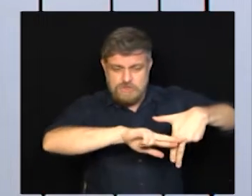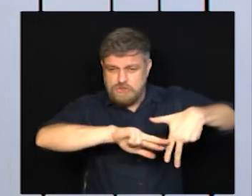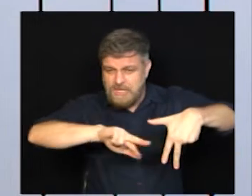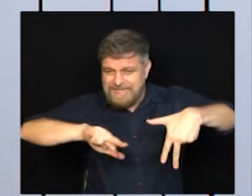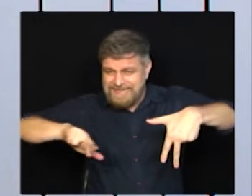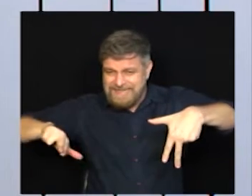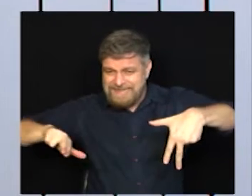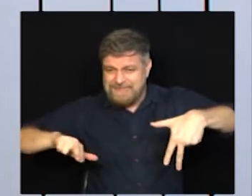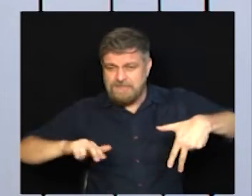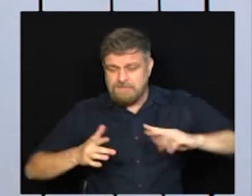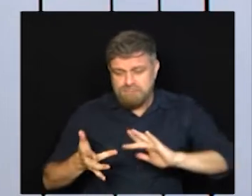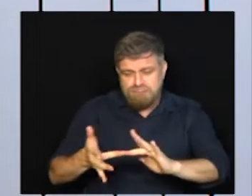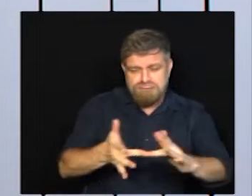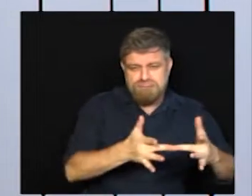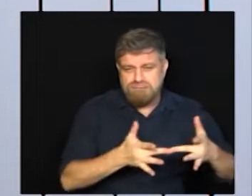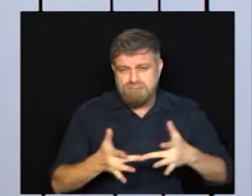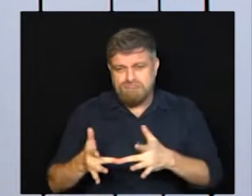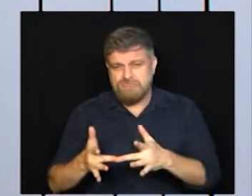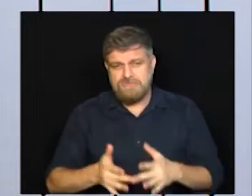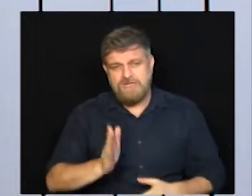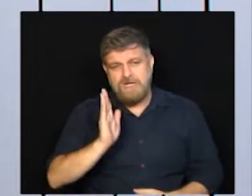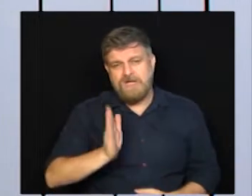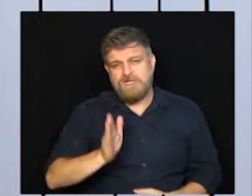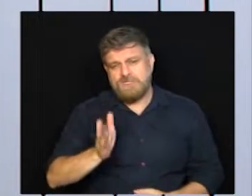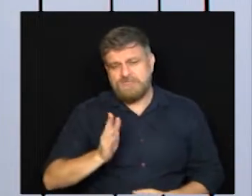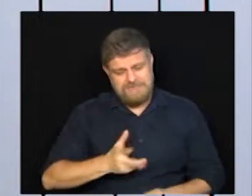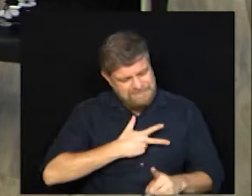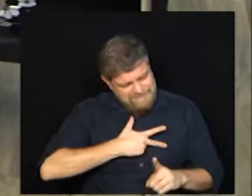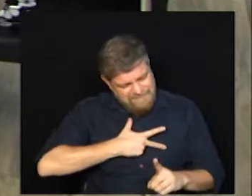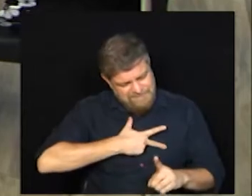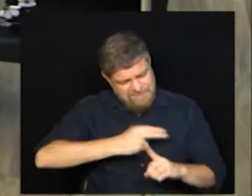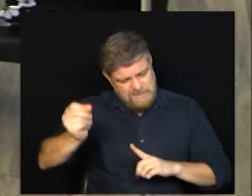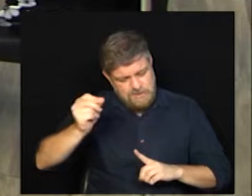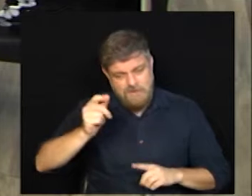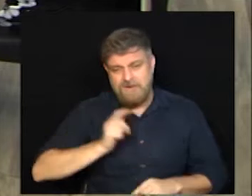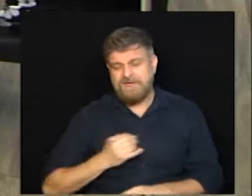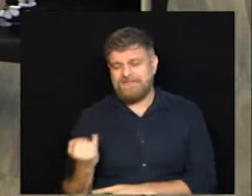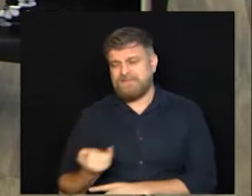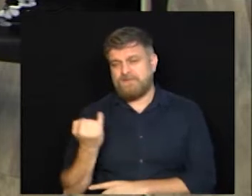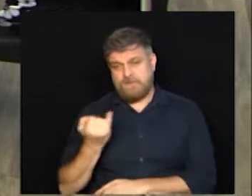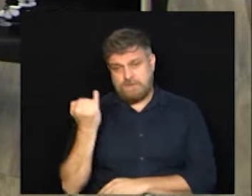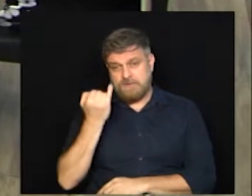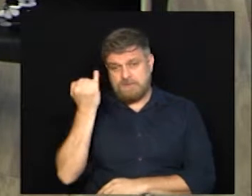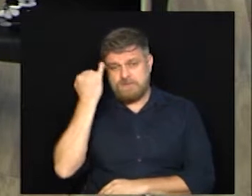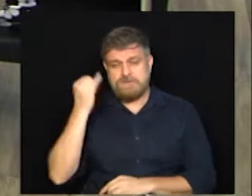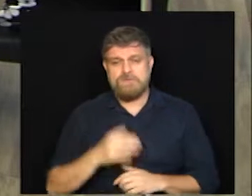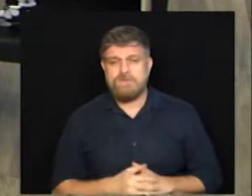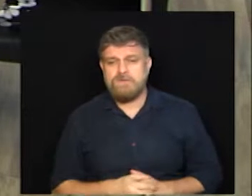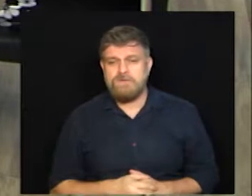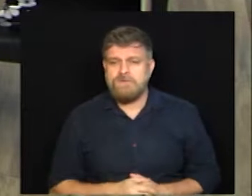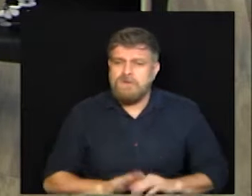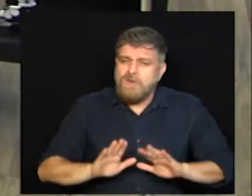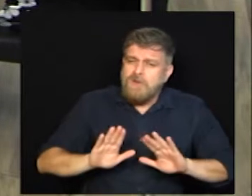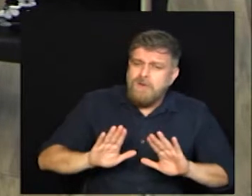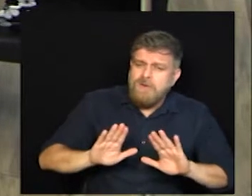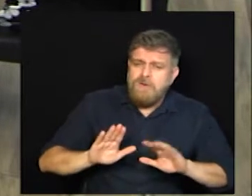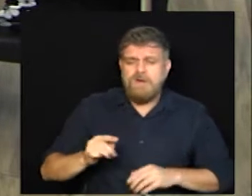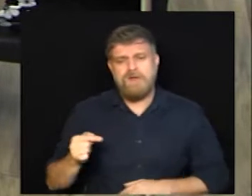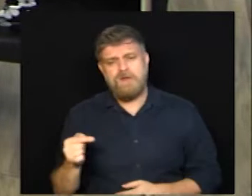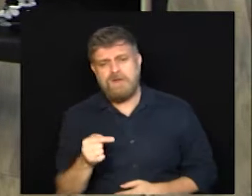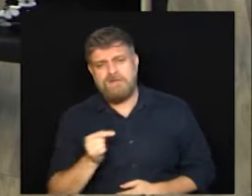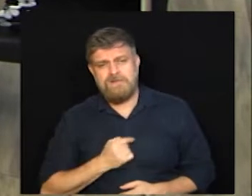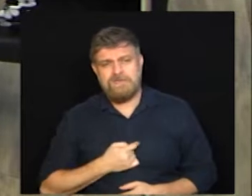que já é uma vitória importantíssima. Agora, essa questão